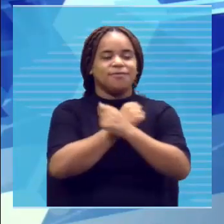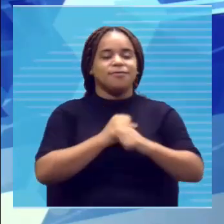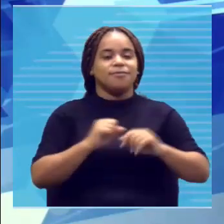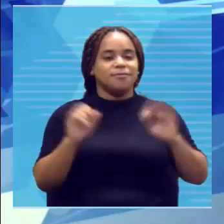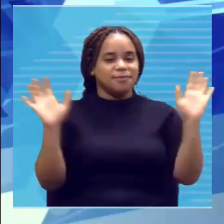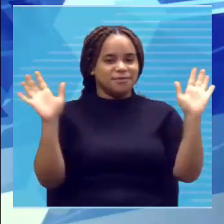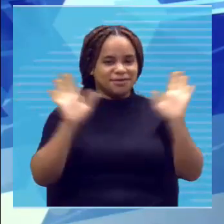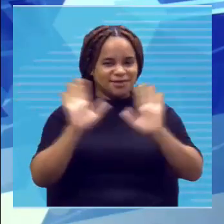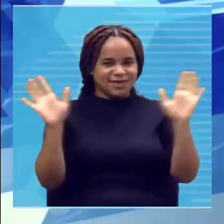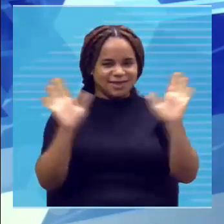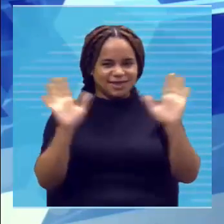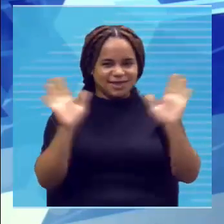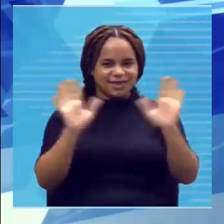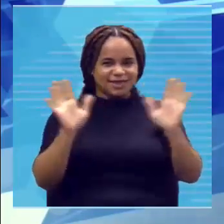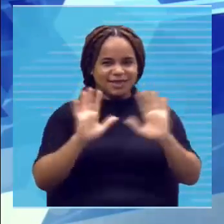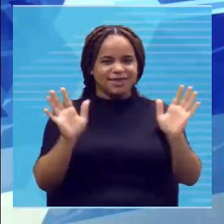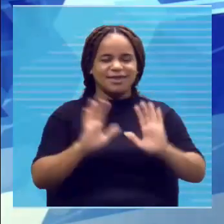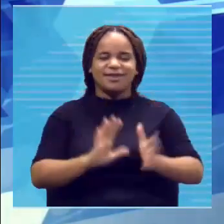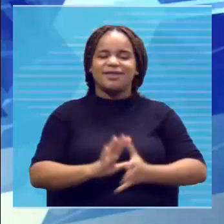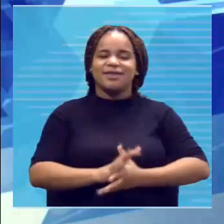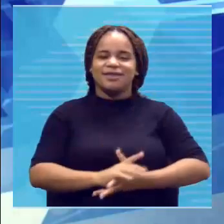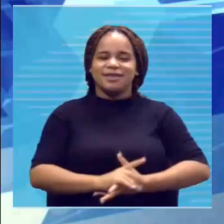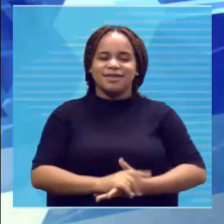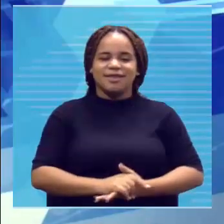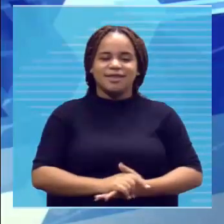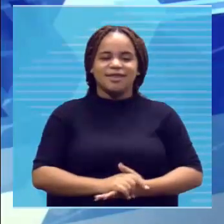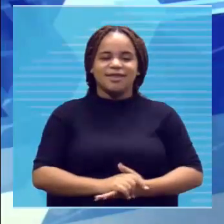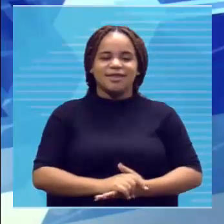salve salve salve salve